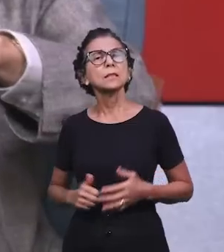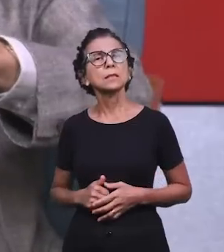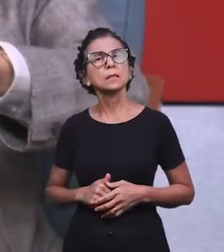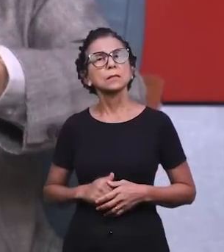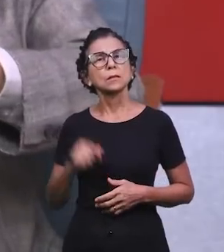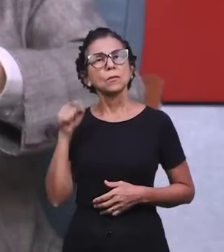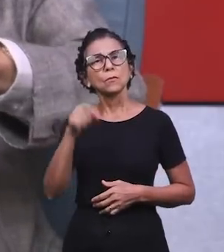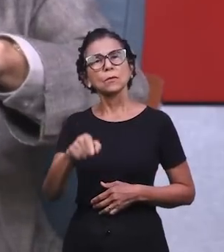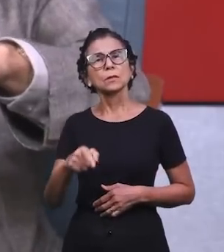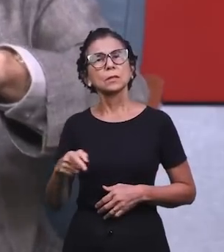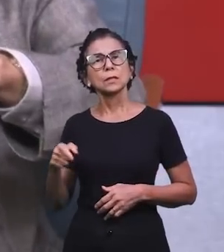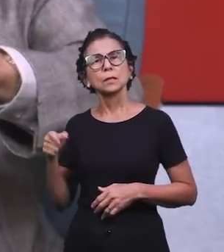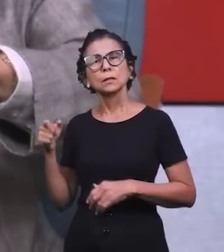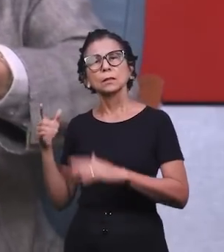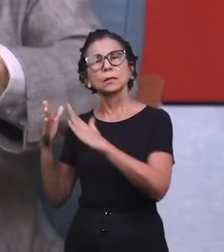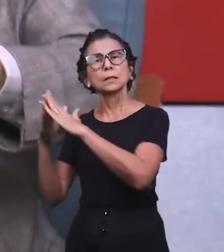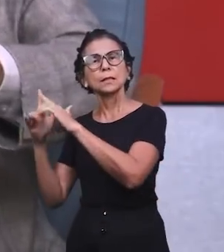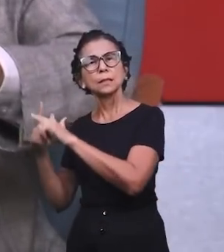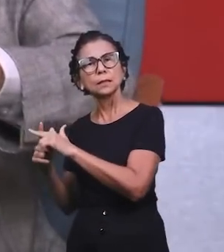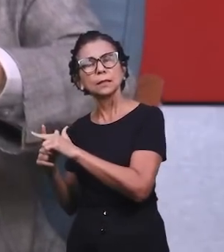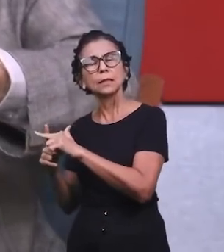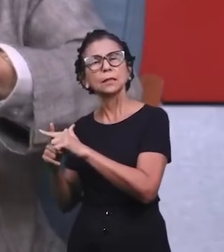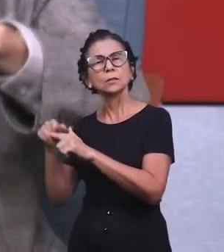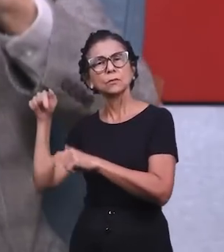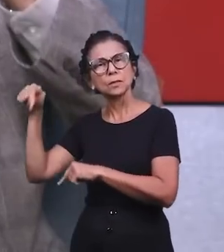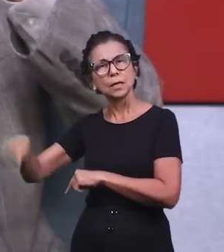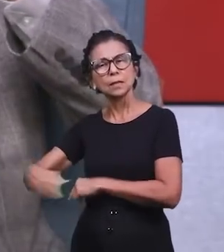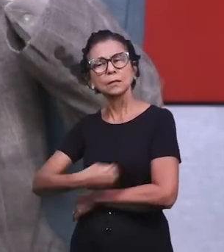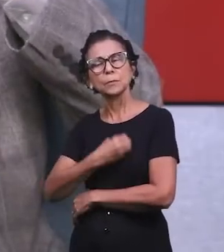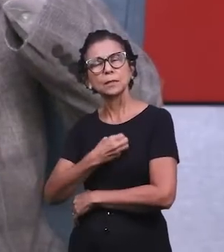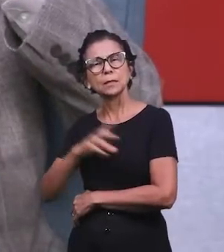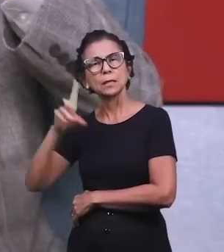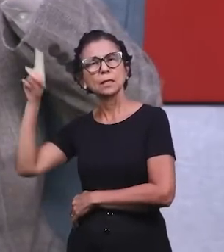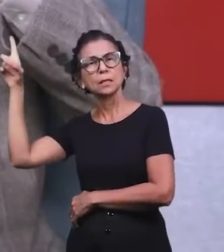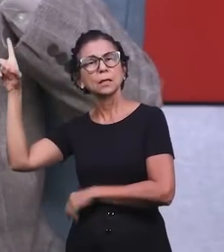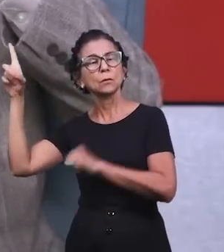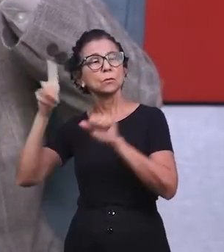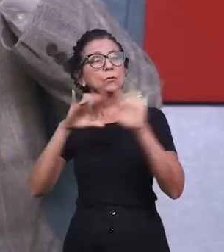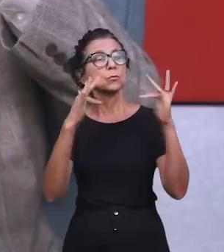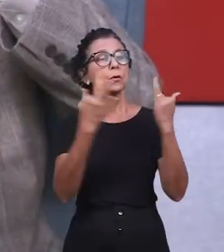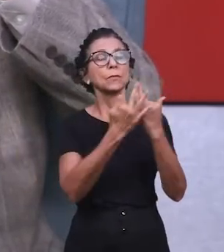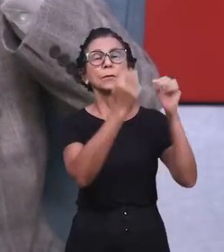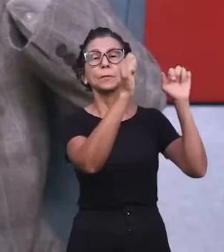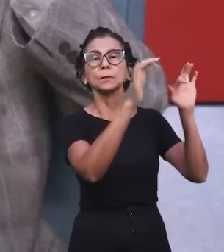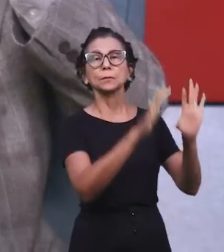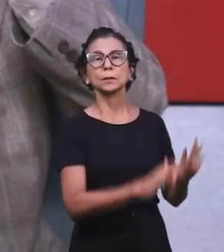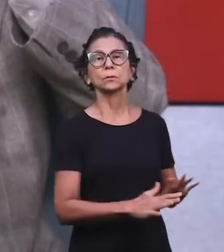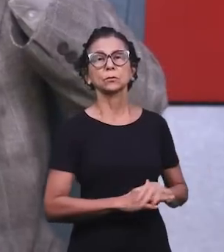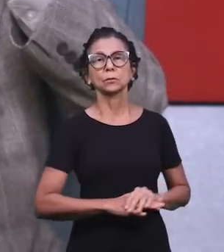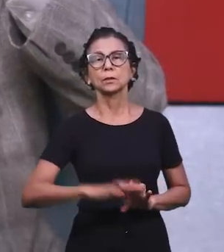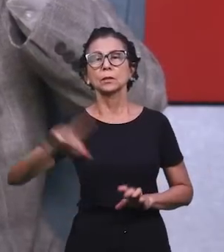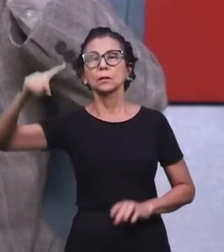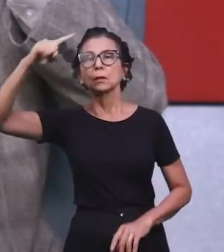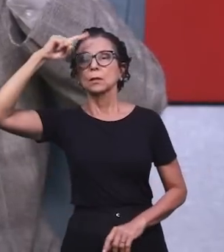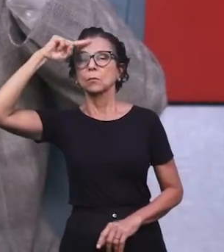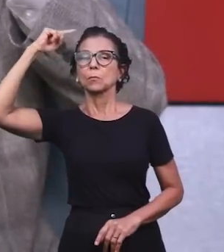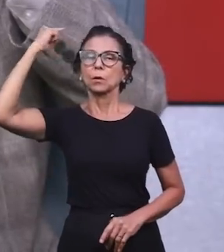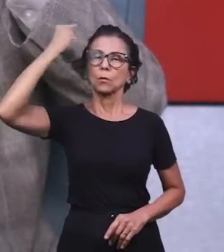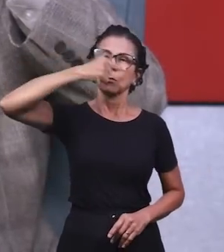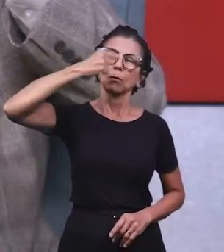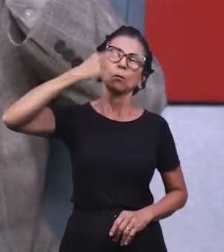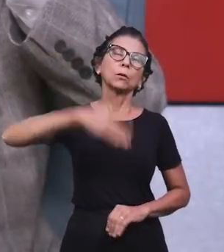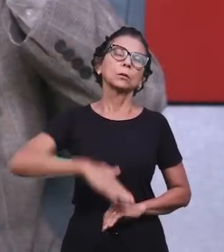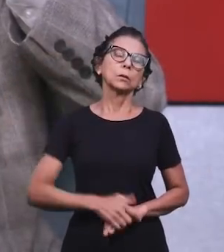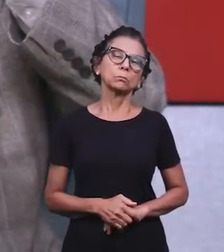o Senhor opera no seu lar, você está ali e o Senhor vai operar no seu. Porque é a ordem do Senhor, a operação do